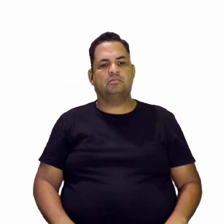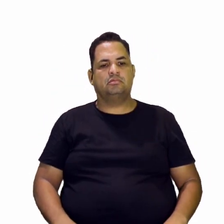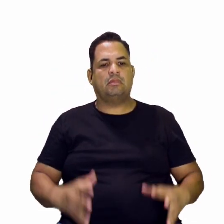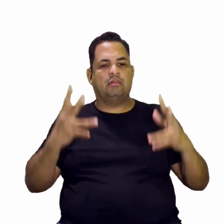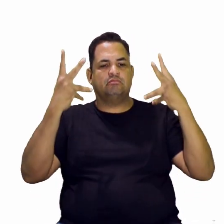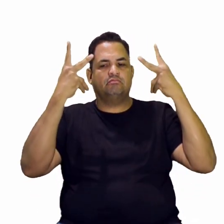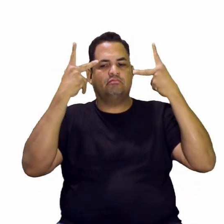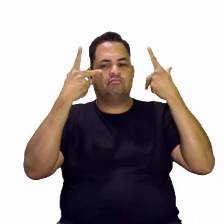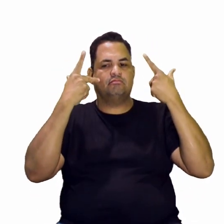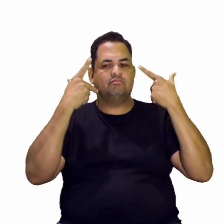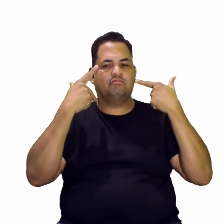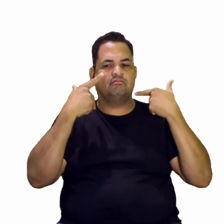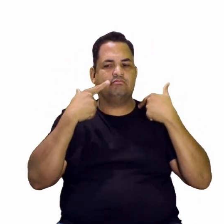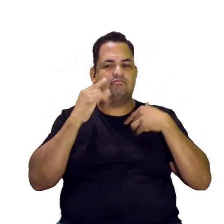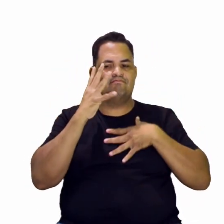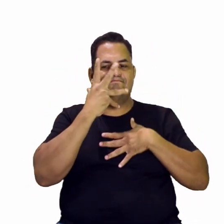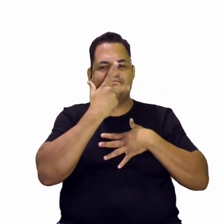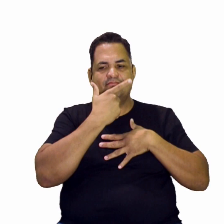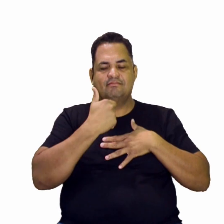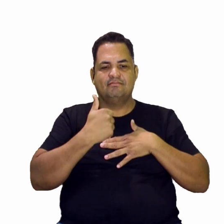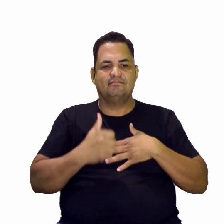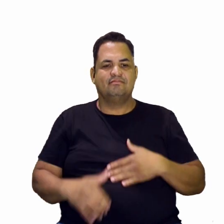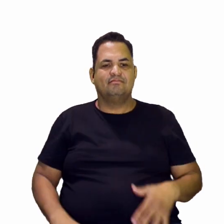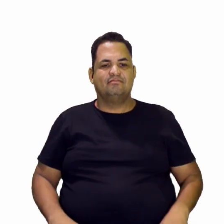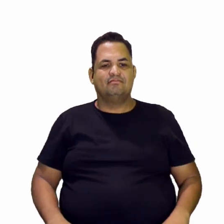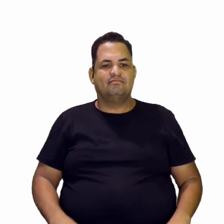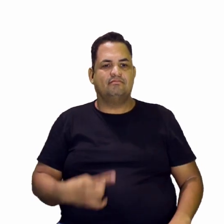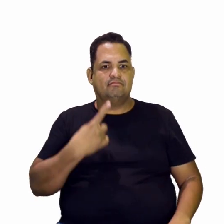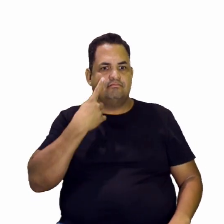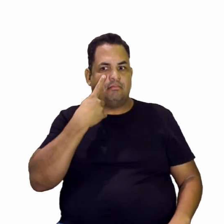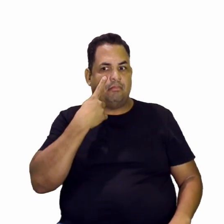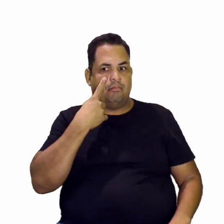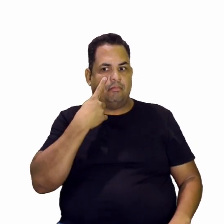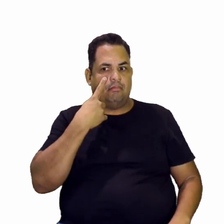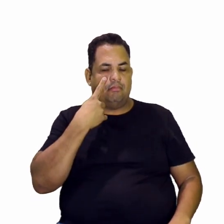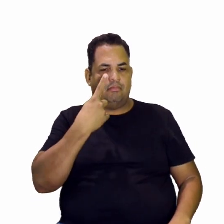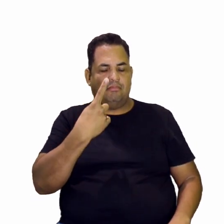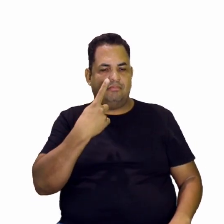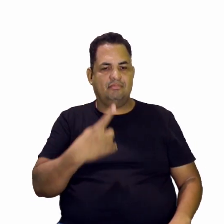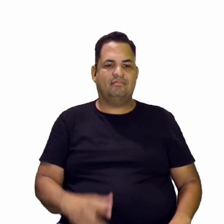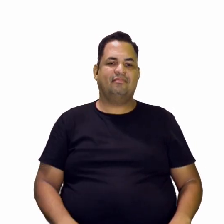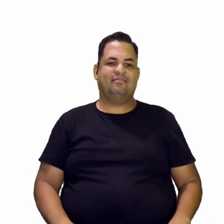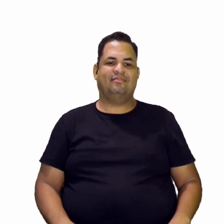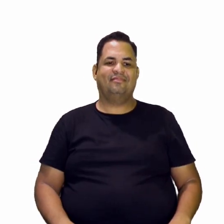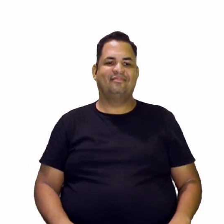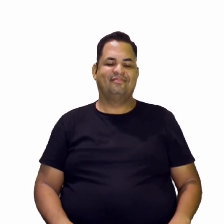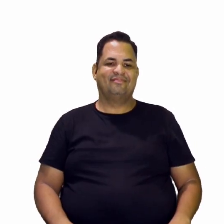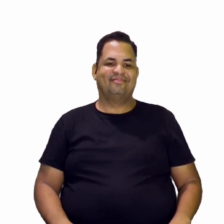juba maravilhosa, né? Olha esse olhar. Cara,